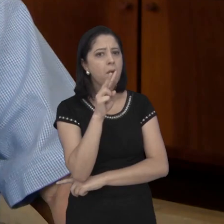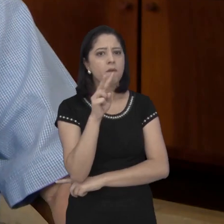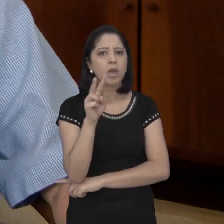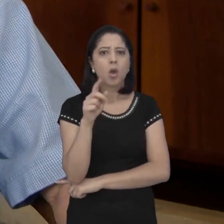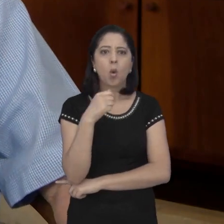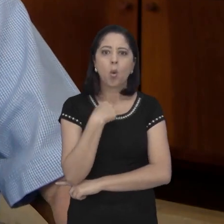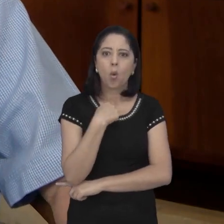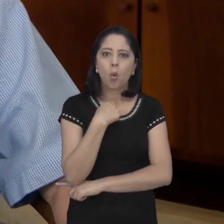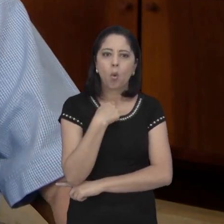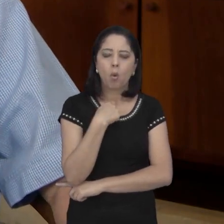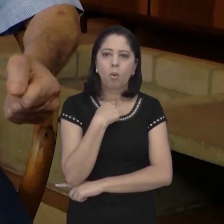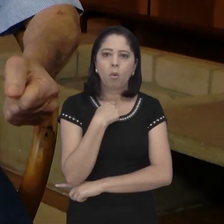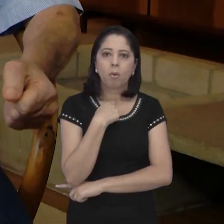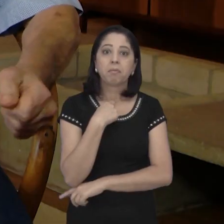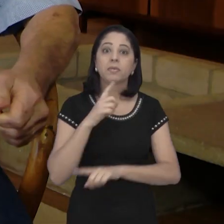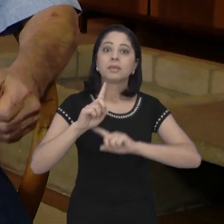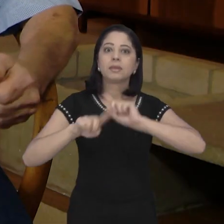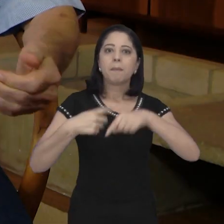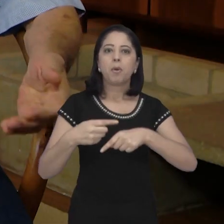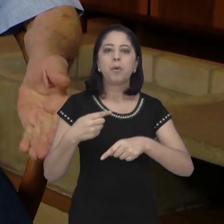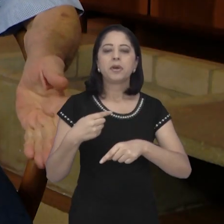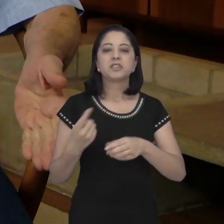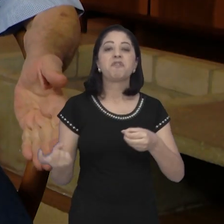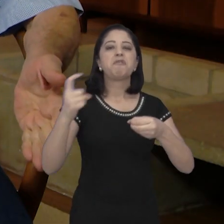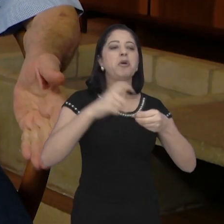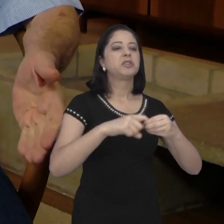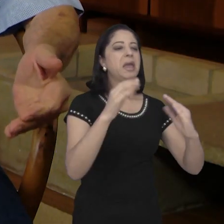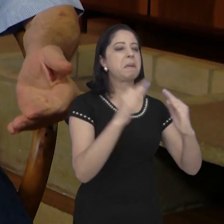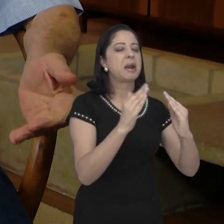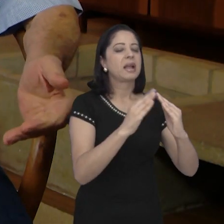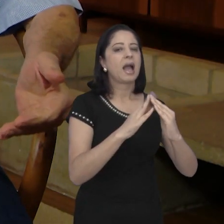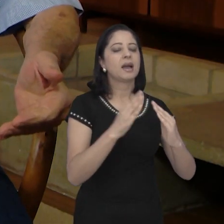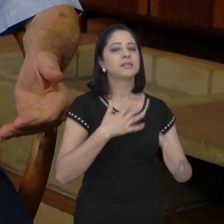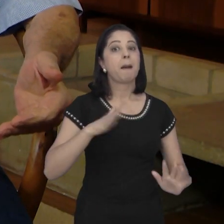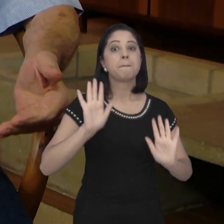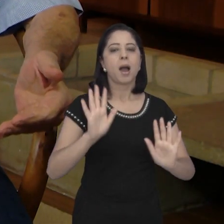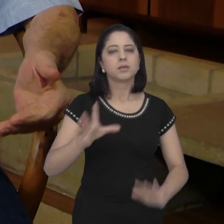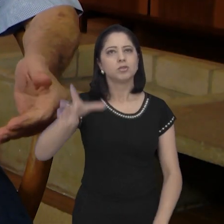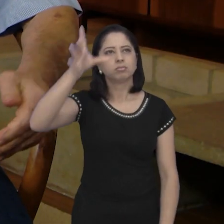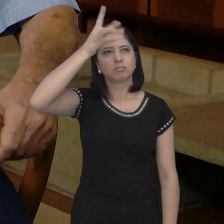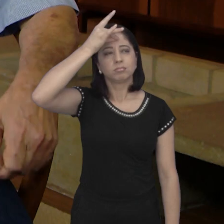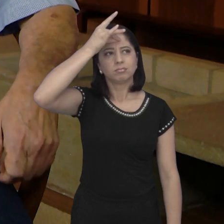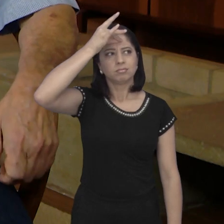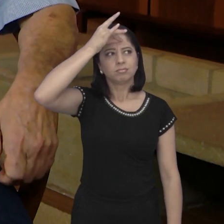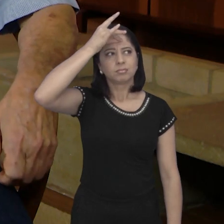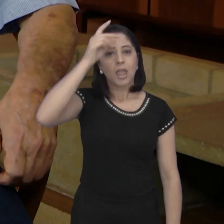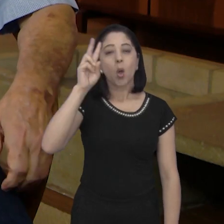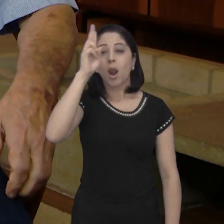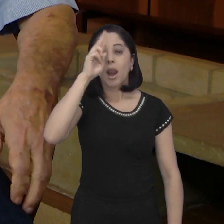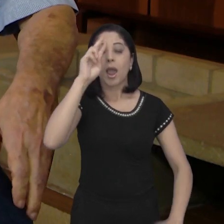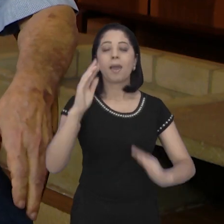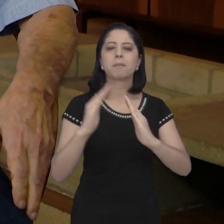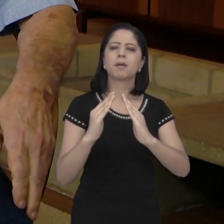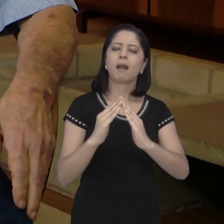trabalhado a arquitetura na casa. O antigo e único proprietário, antes de mim,